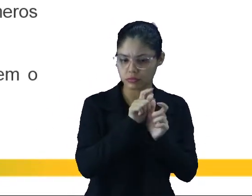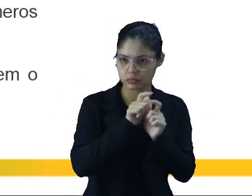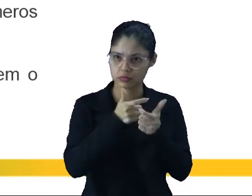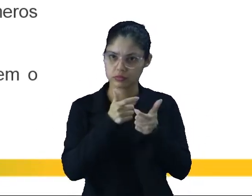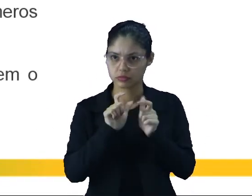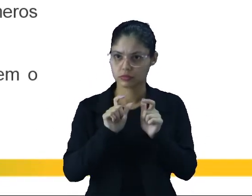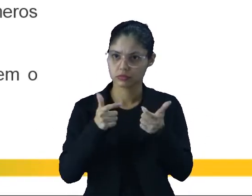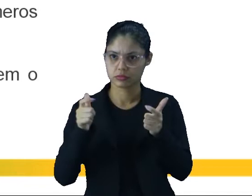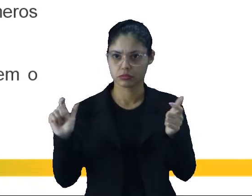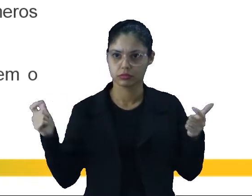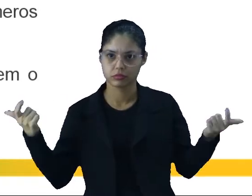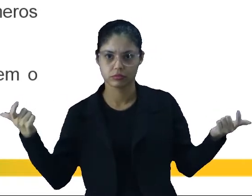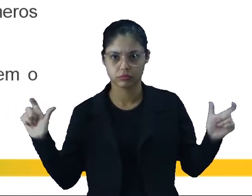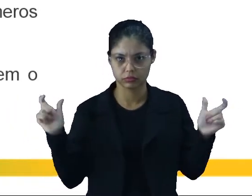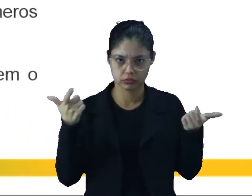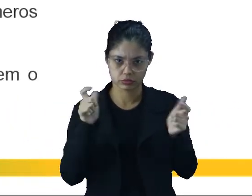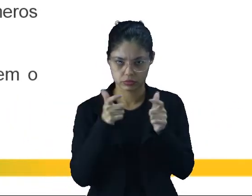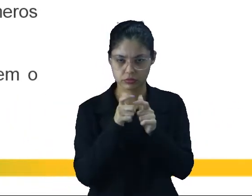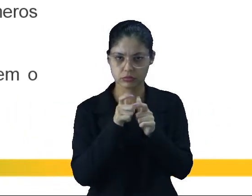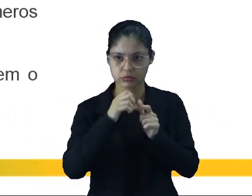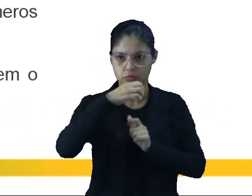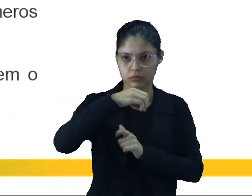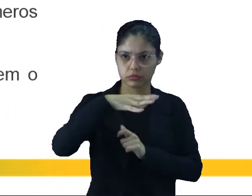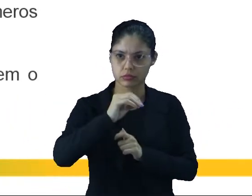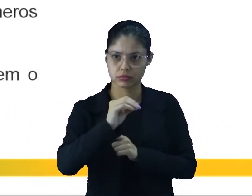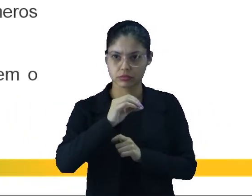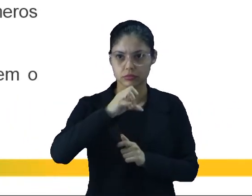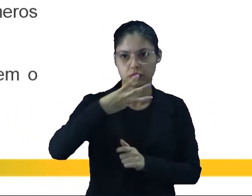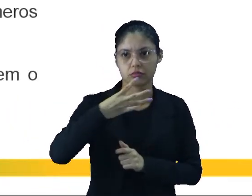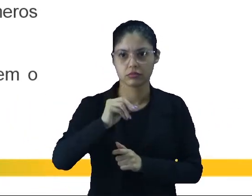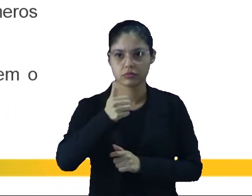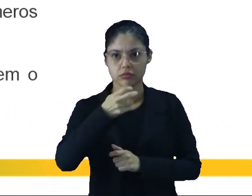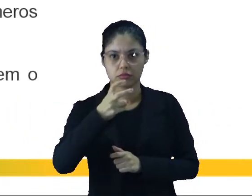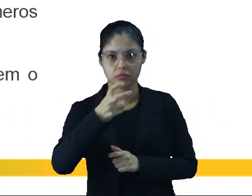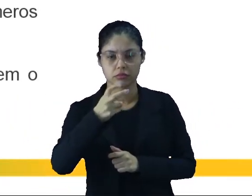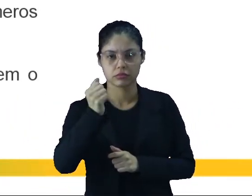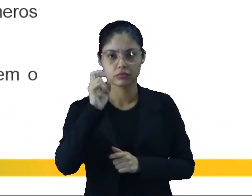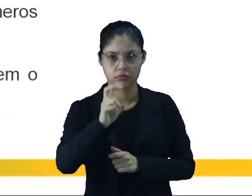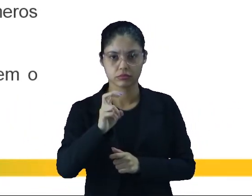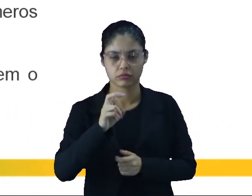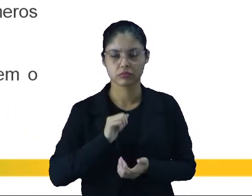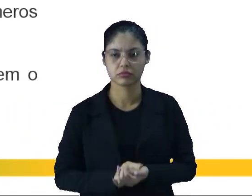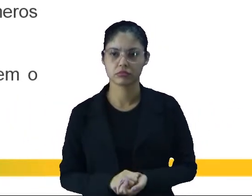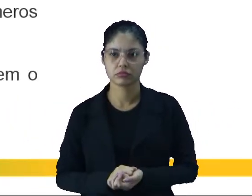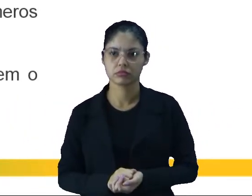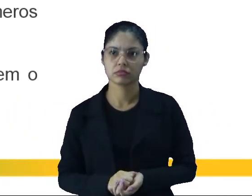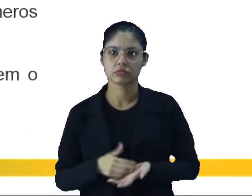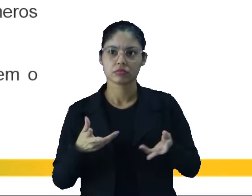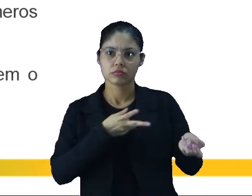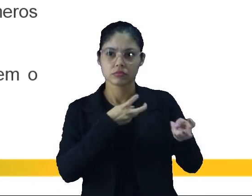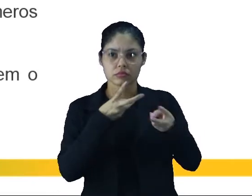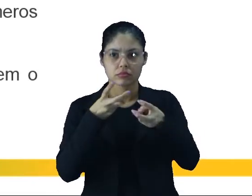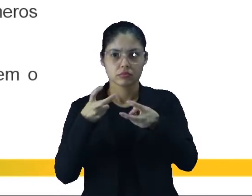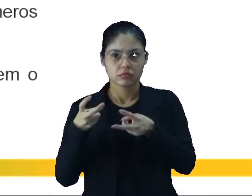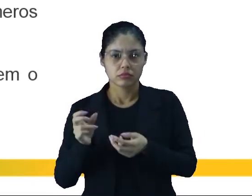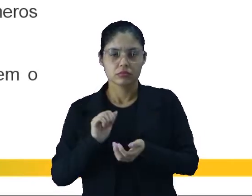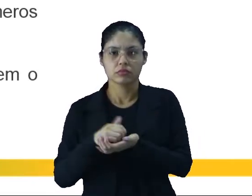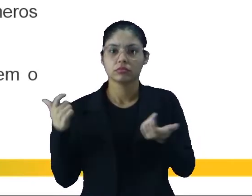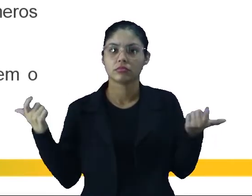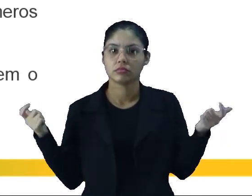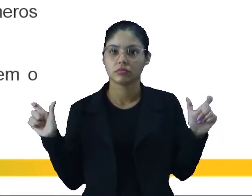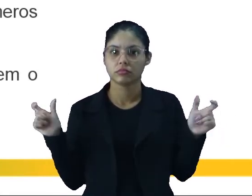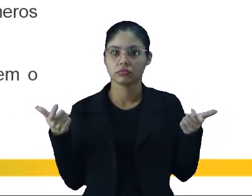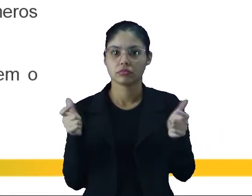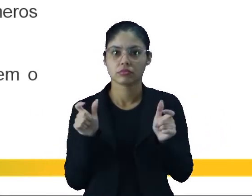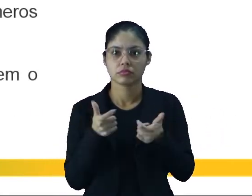decrescendo. Aqui, ó, 90 baixou para 30, 30 baixou para 15, 15 baixou para 5. Você percebe que está